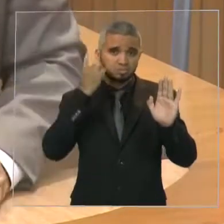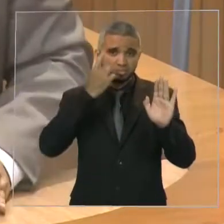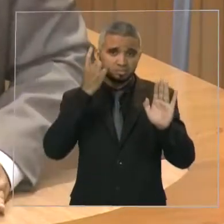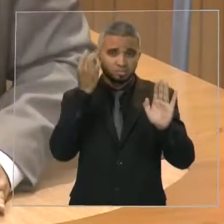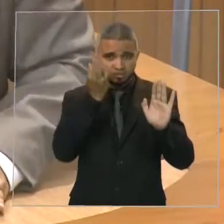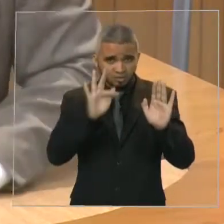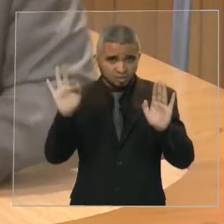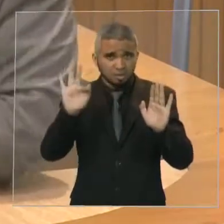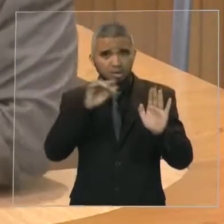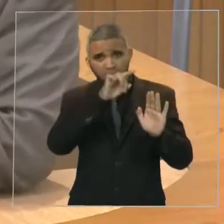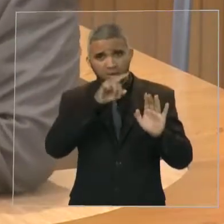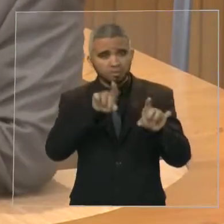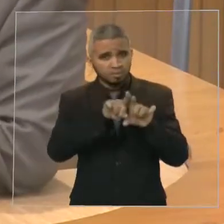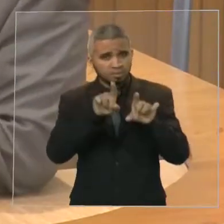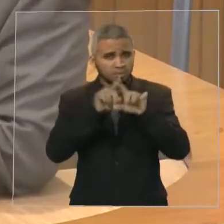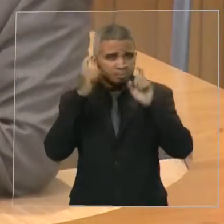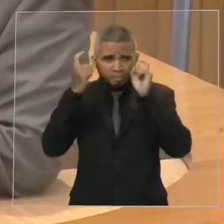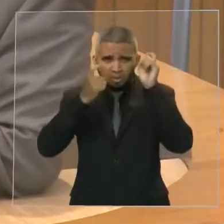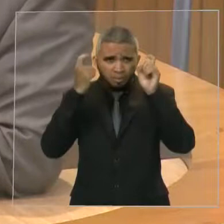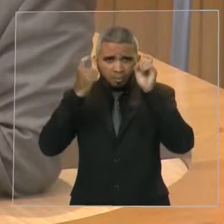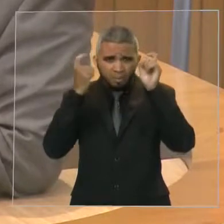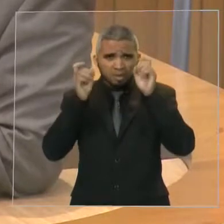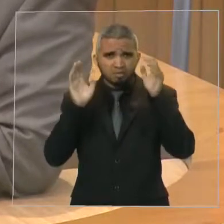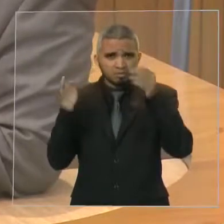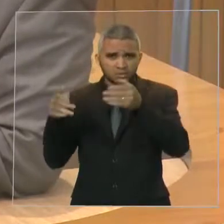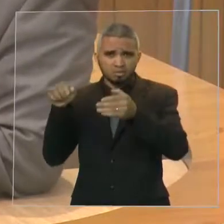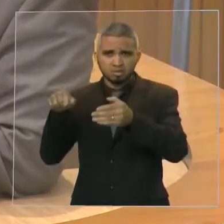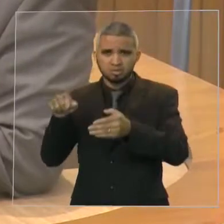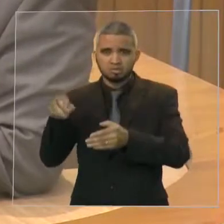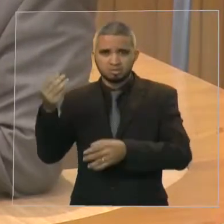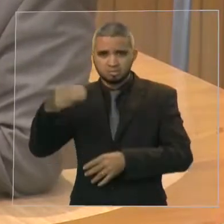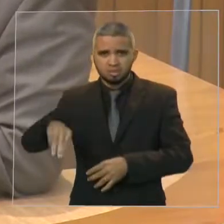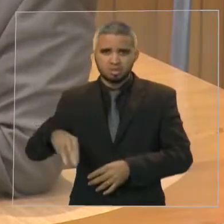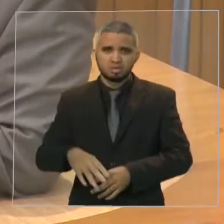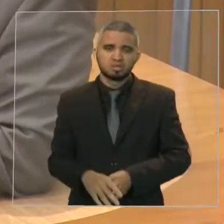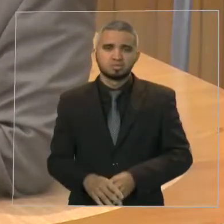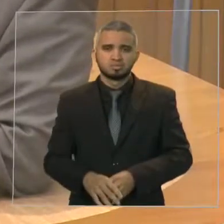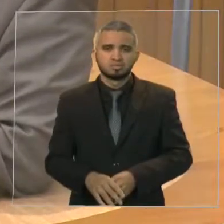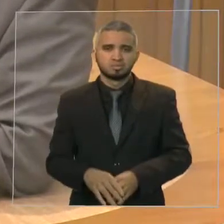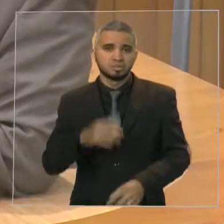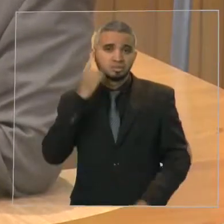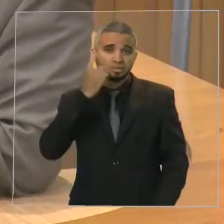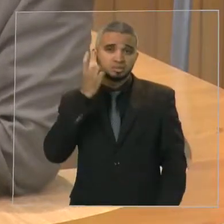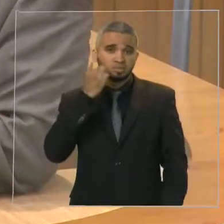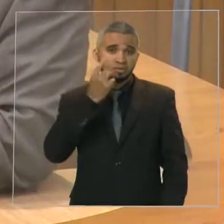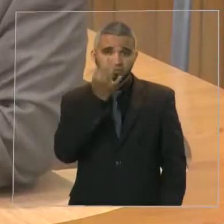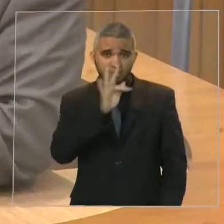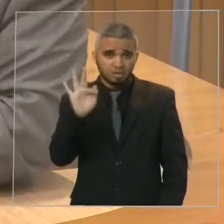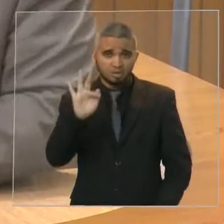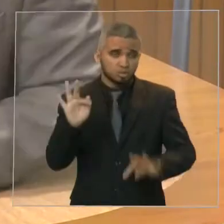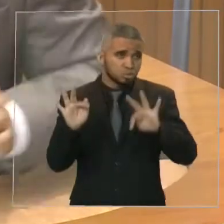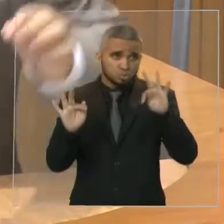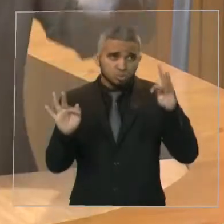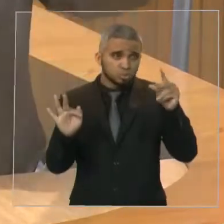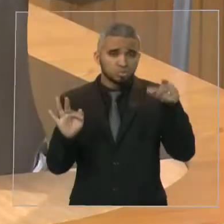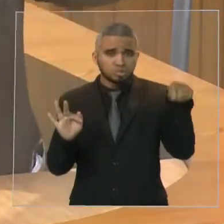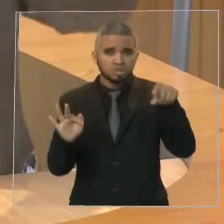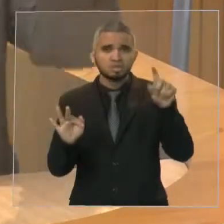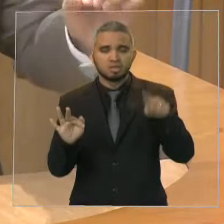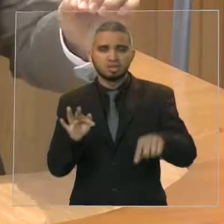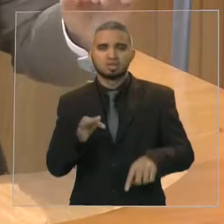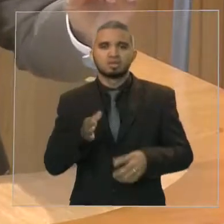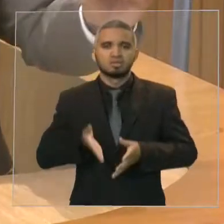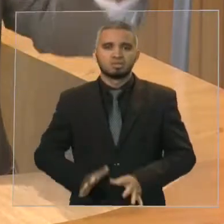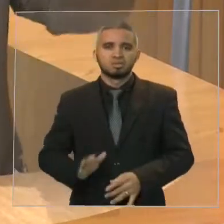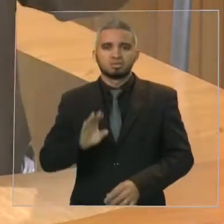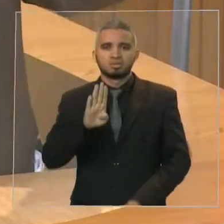essa preocupação. Todos os deputados federais são votados na Baixada Maranhense. E agora chegou o momento também deles dar a